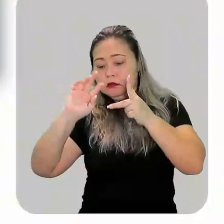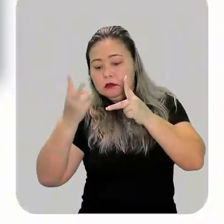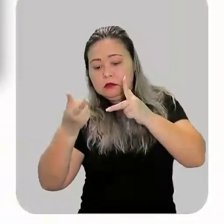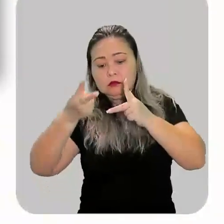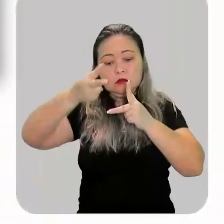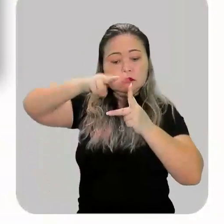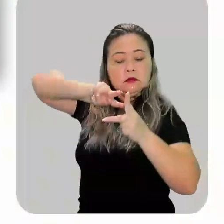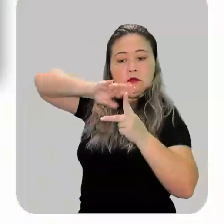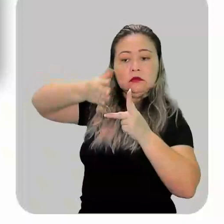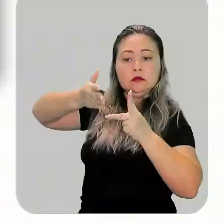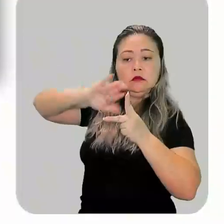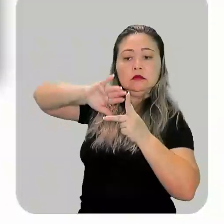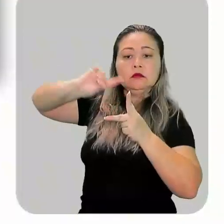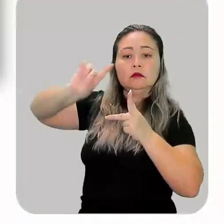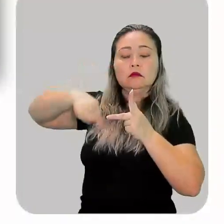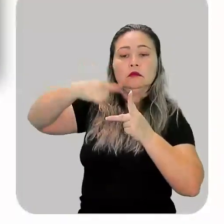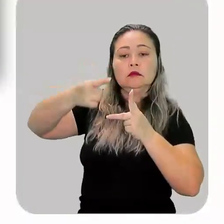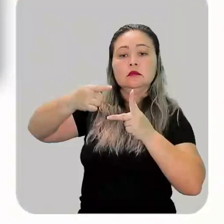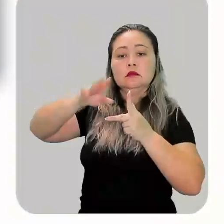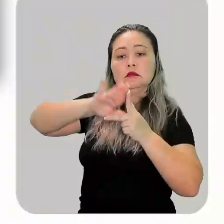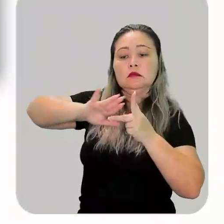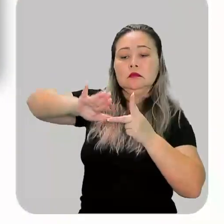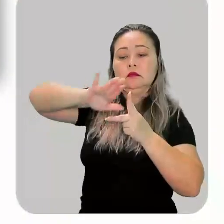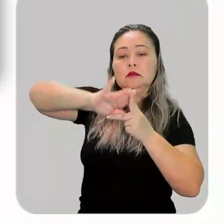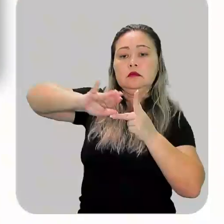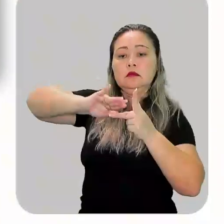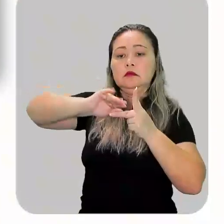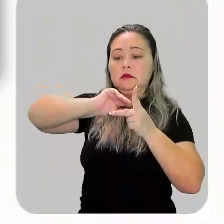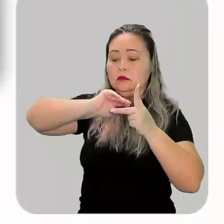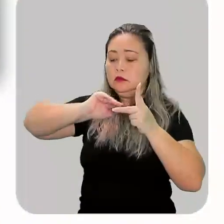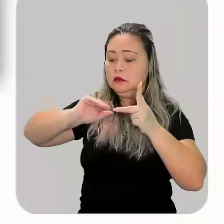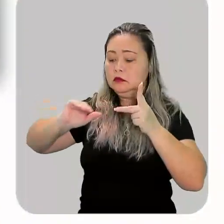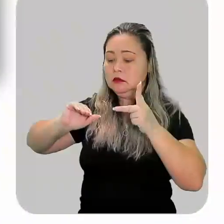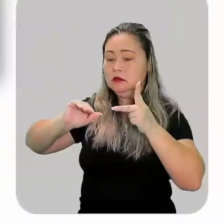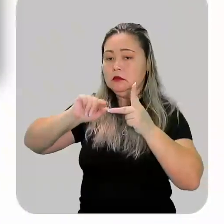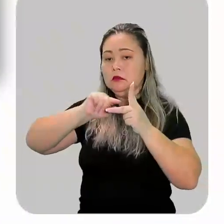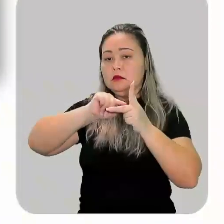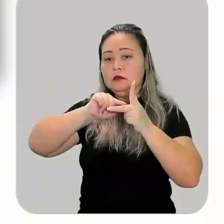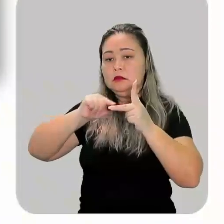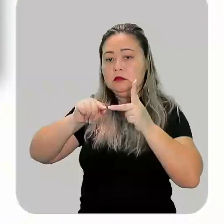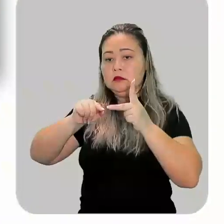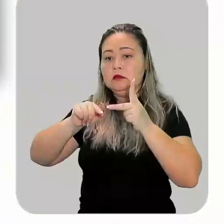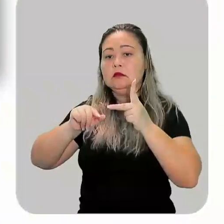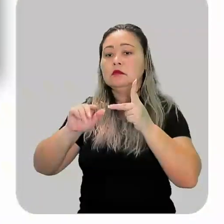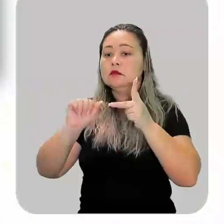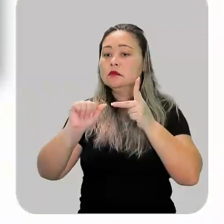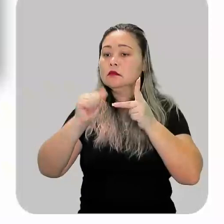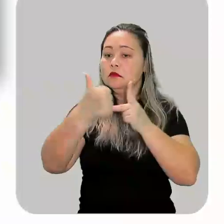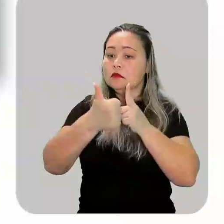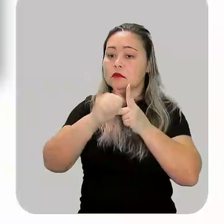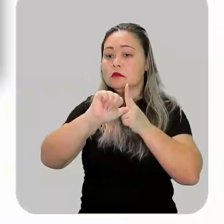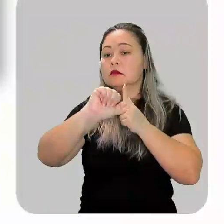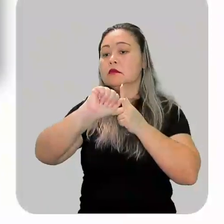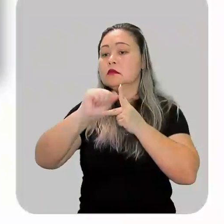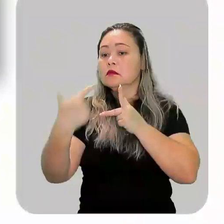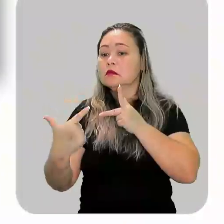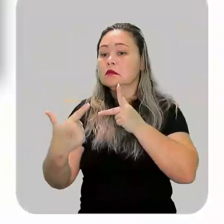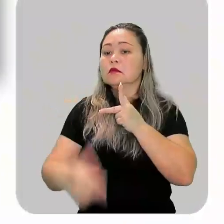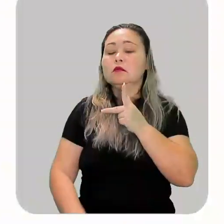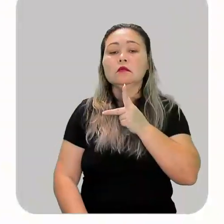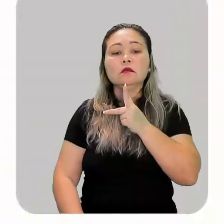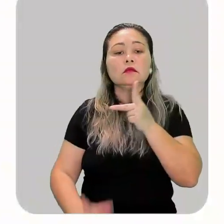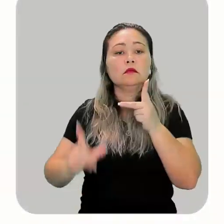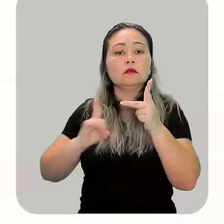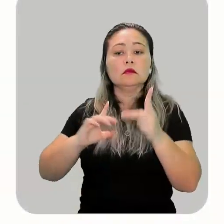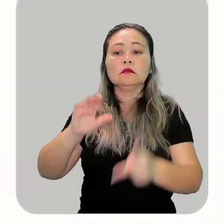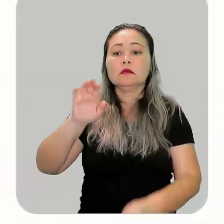a projeção, aí ele está ocupando aqui até o nosso vértice aqui, né? A1 e A2, tá certo? E na elipse também nós temos